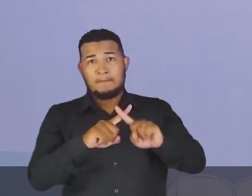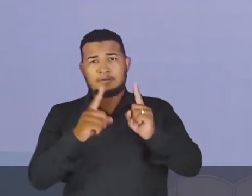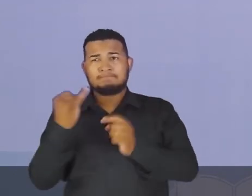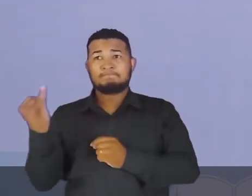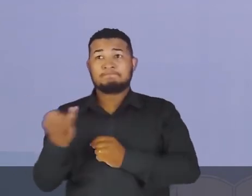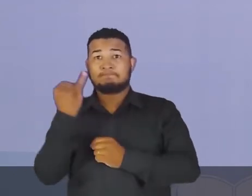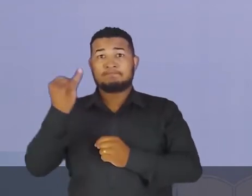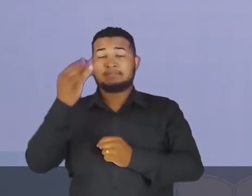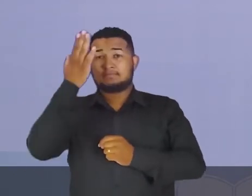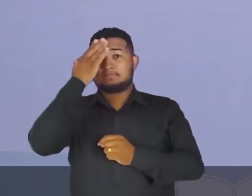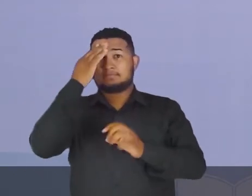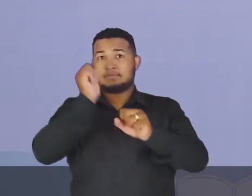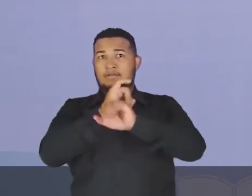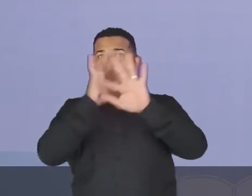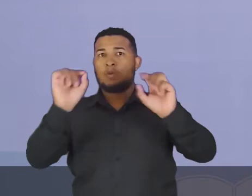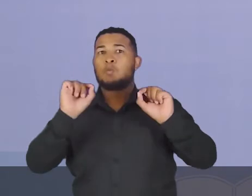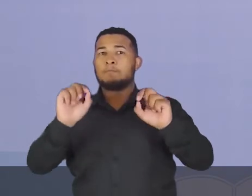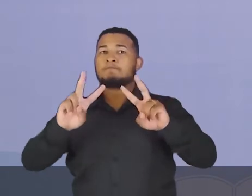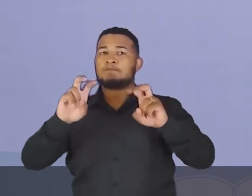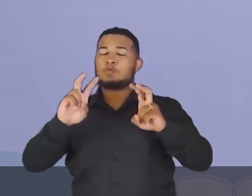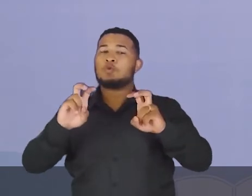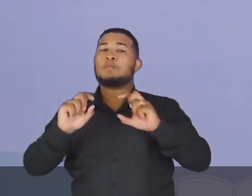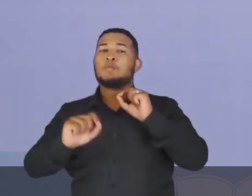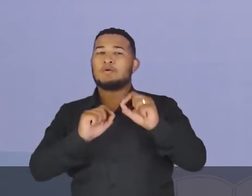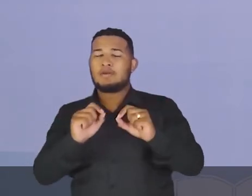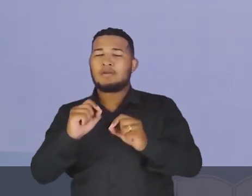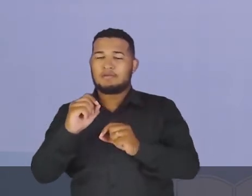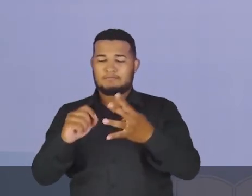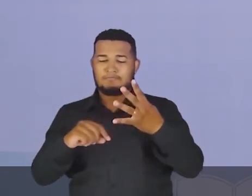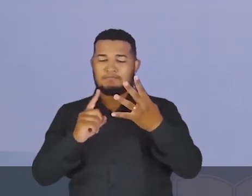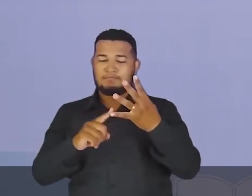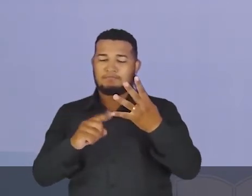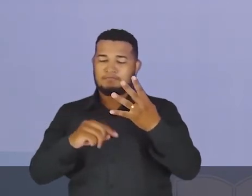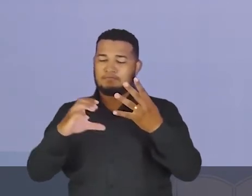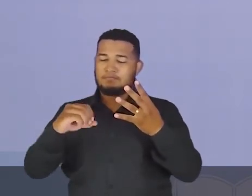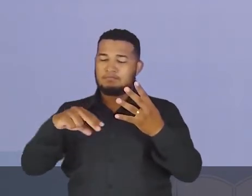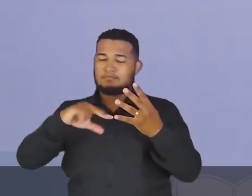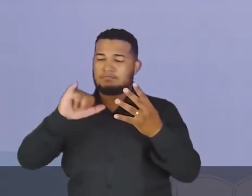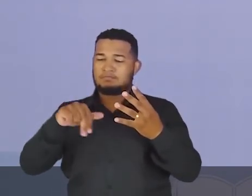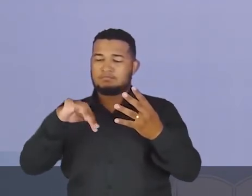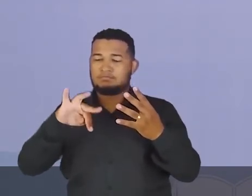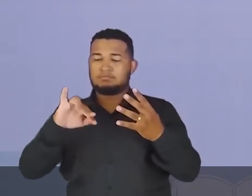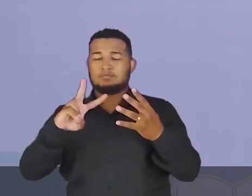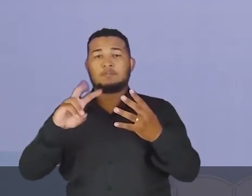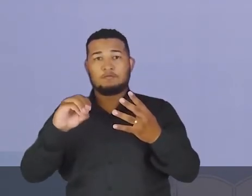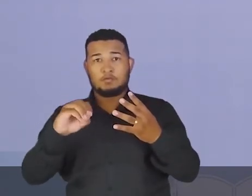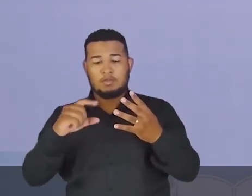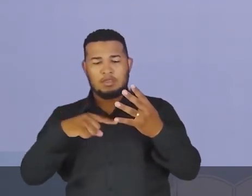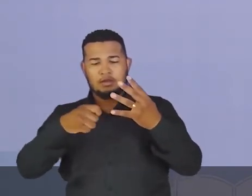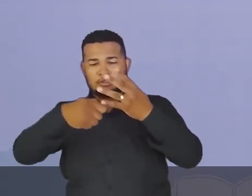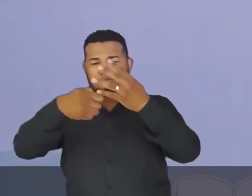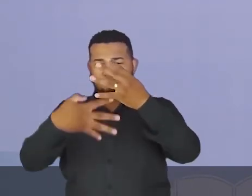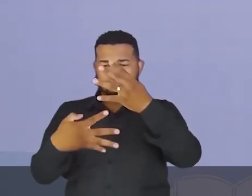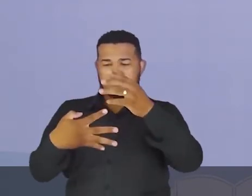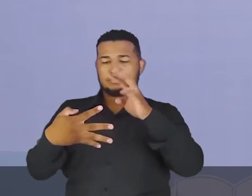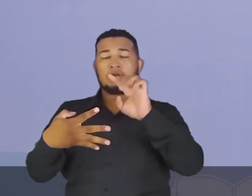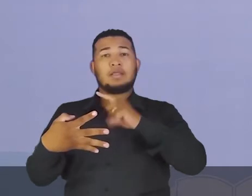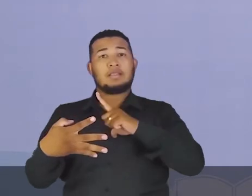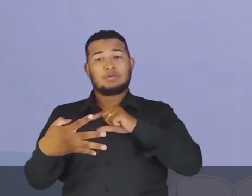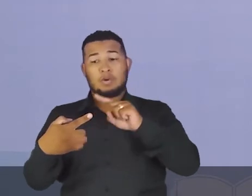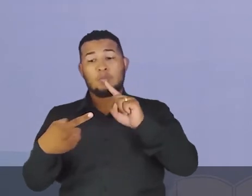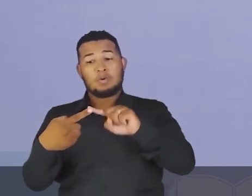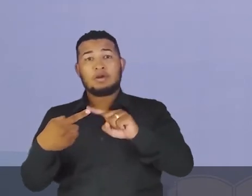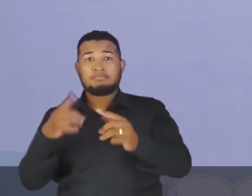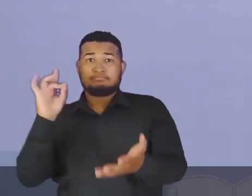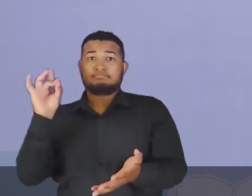mais importante que você entenda agora é sobre o tecido conjuntivo. O tecido conjuntivo ele é dividido em algumas classes, conhecidos como tecido